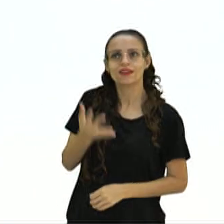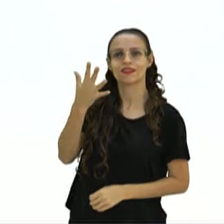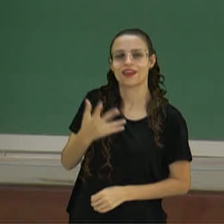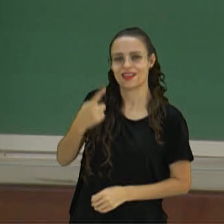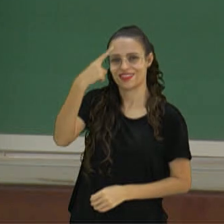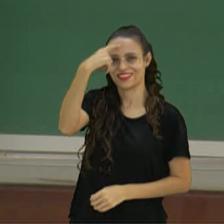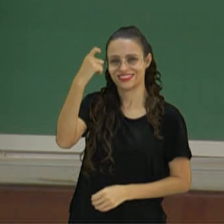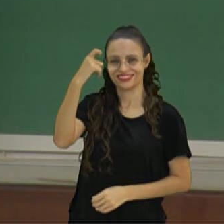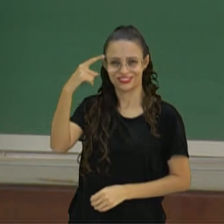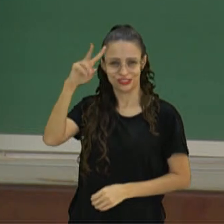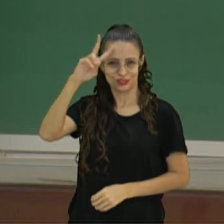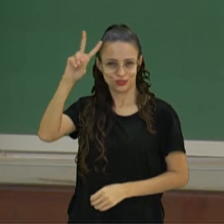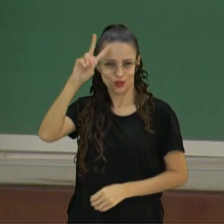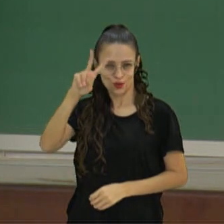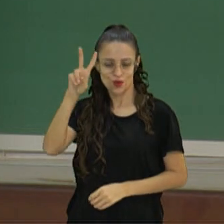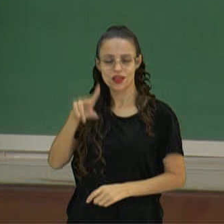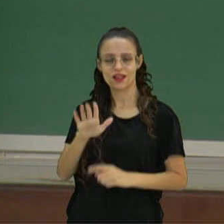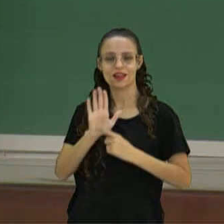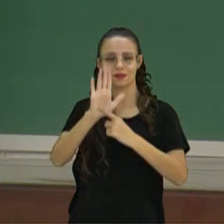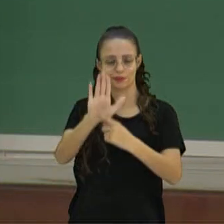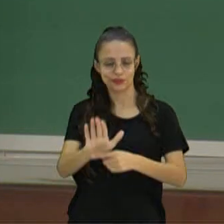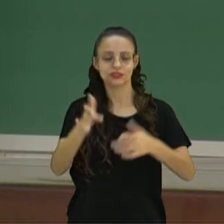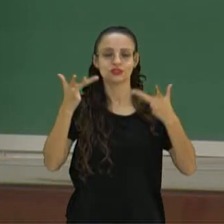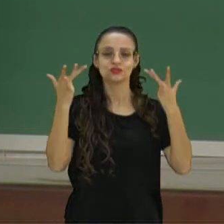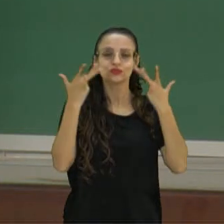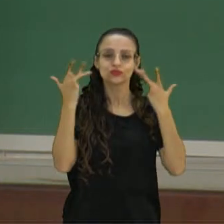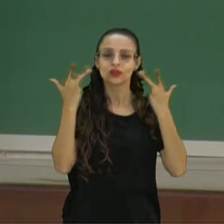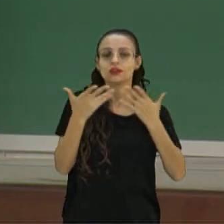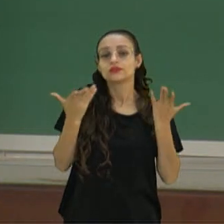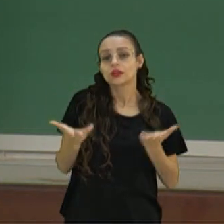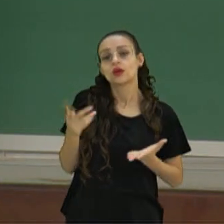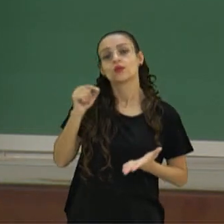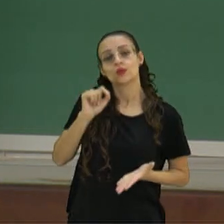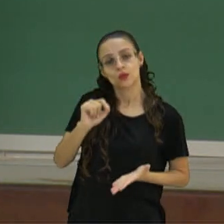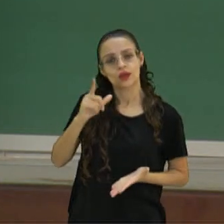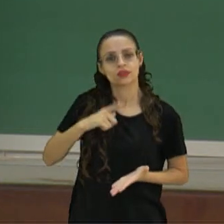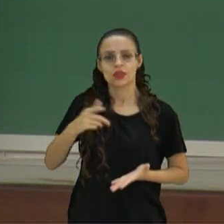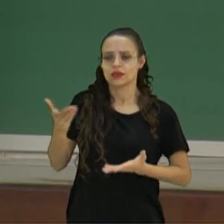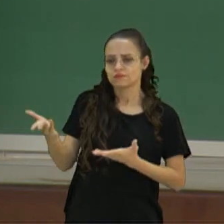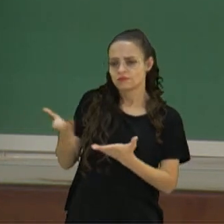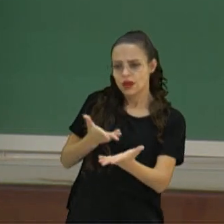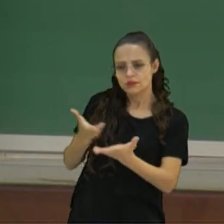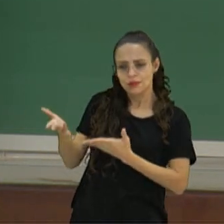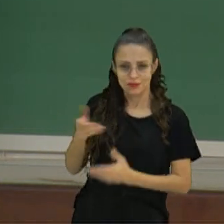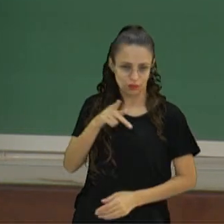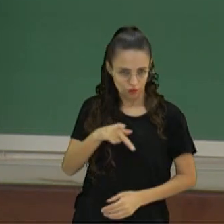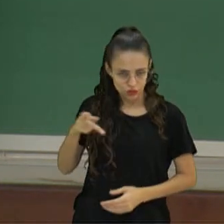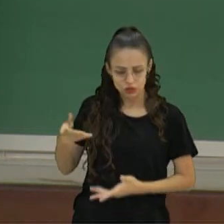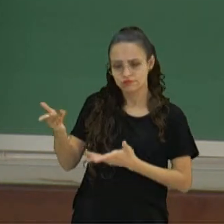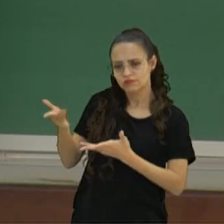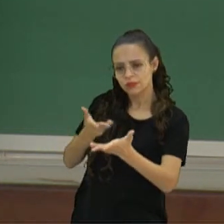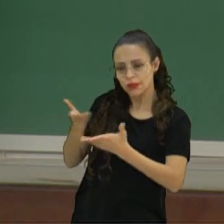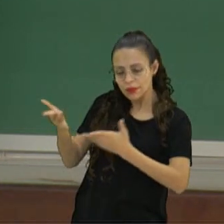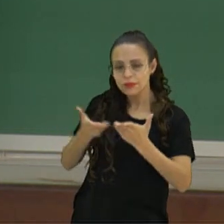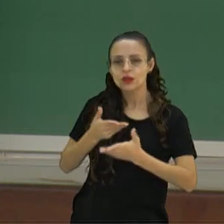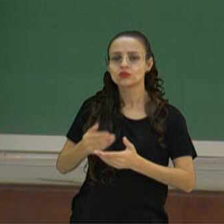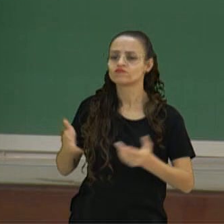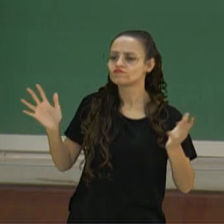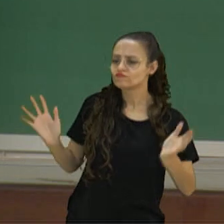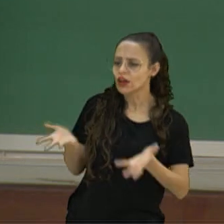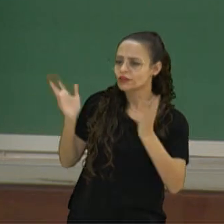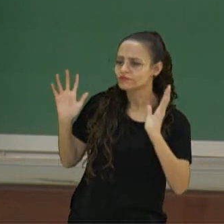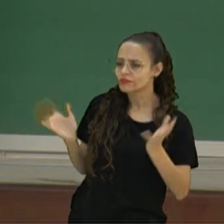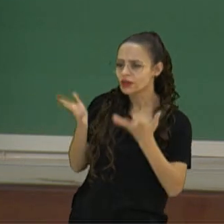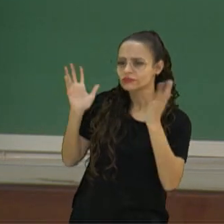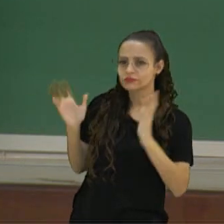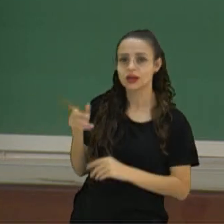estar representando, vai estar retratando naquele momento, né? Então vai existir uma mediação dentro da escola do professor, né? E através do estímulo que o professor